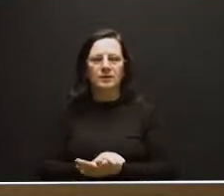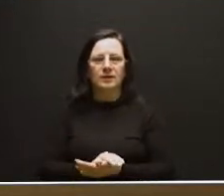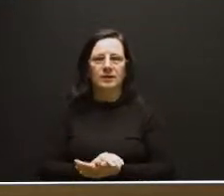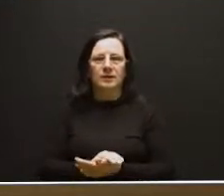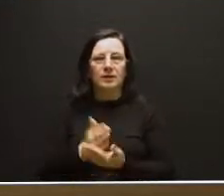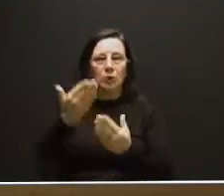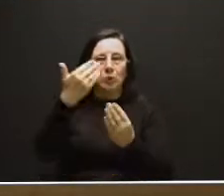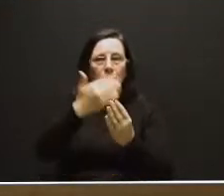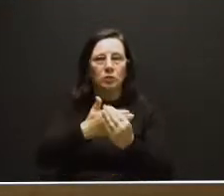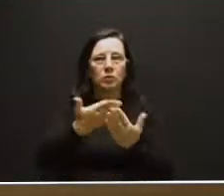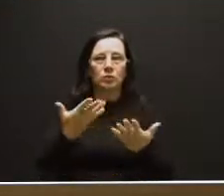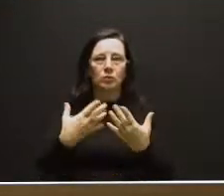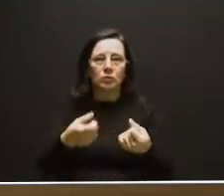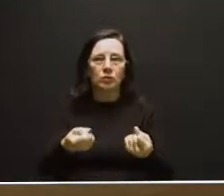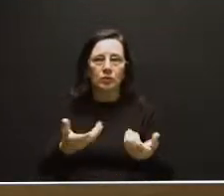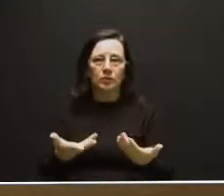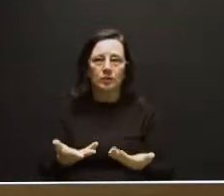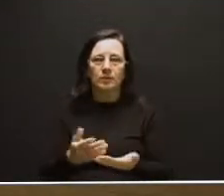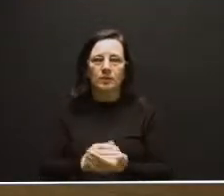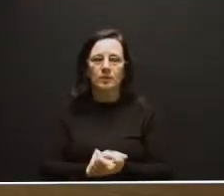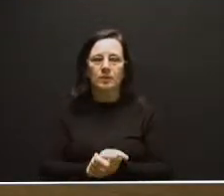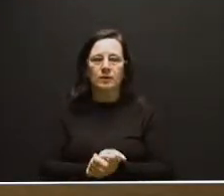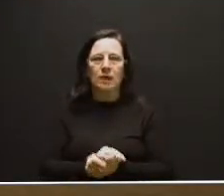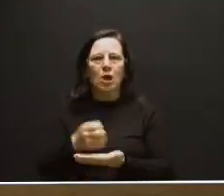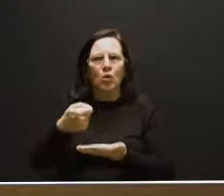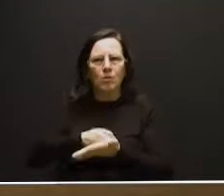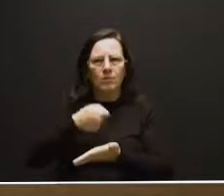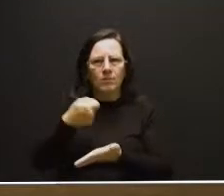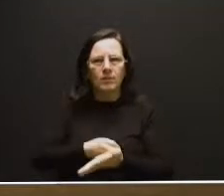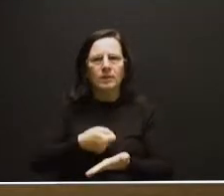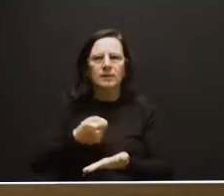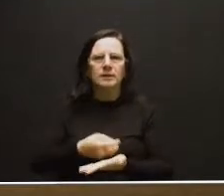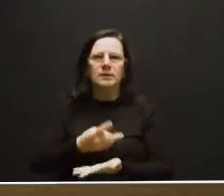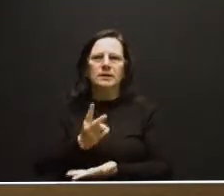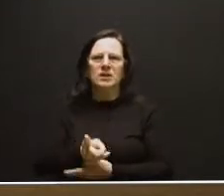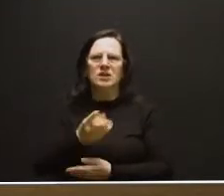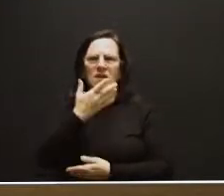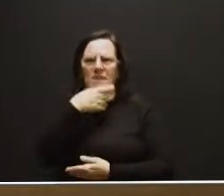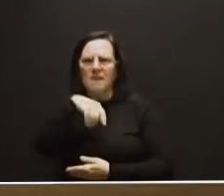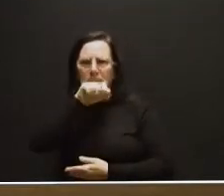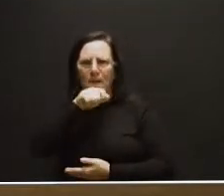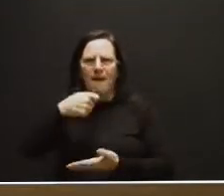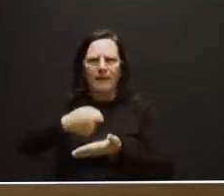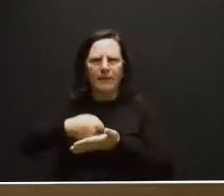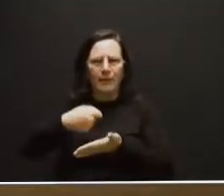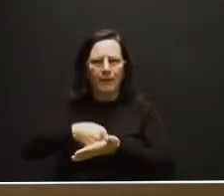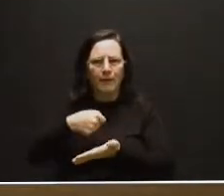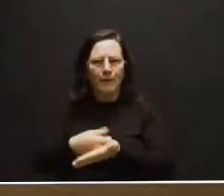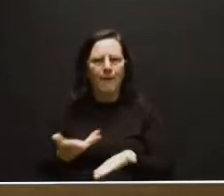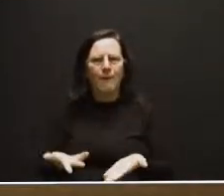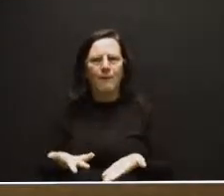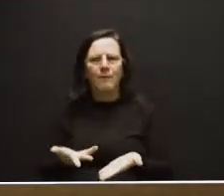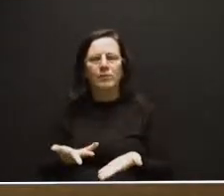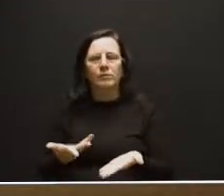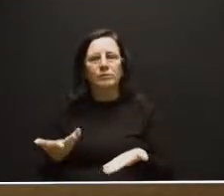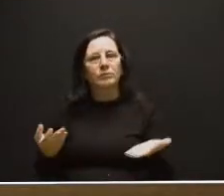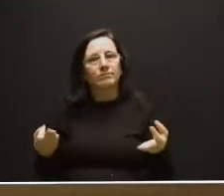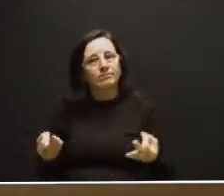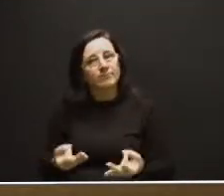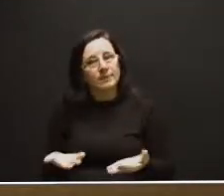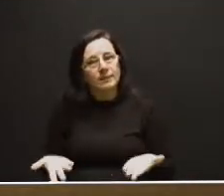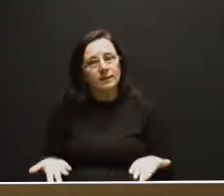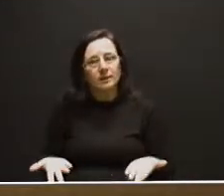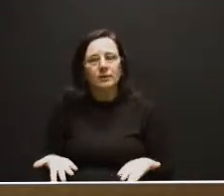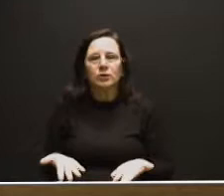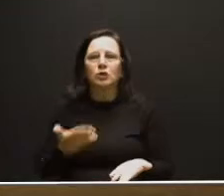pasta a cobrança diária são pais que vim aqui cobrar da gente aquilo que é certo